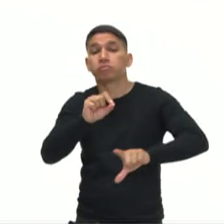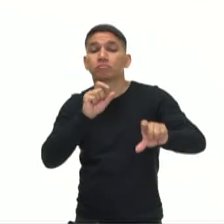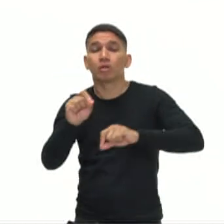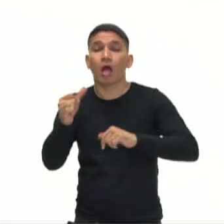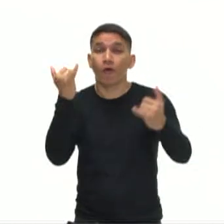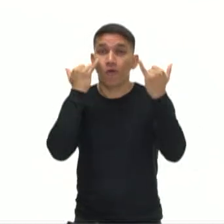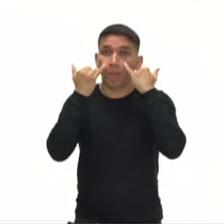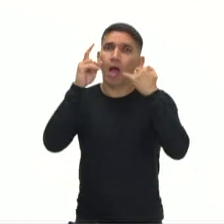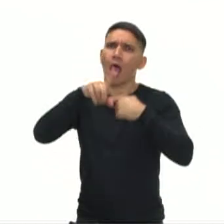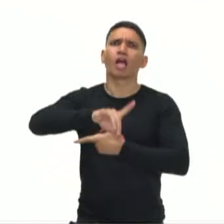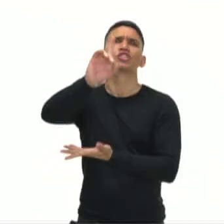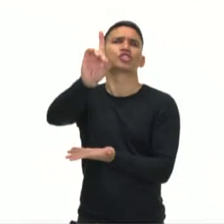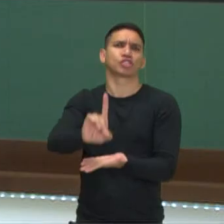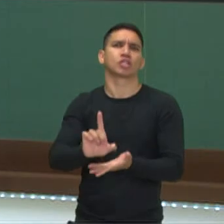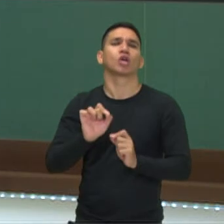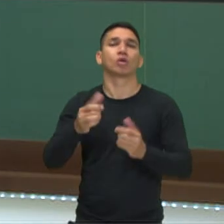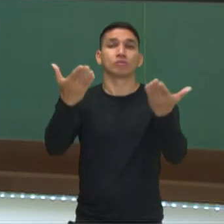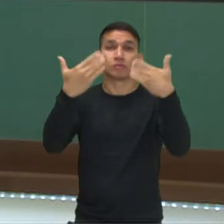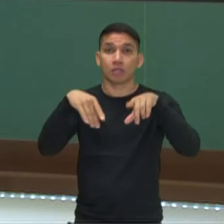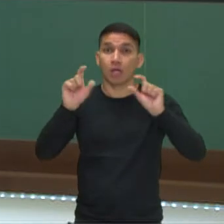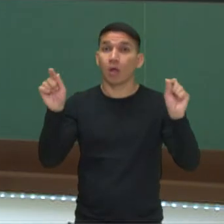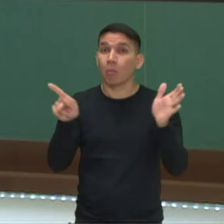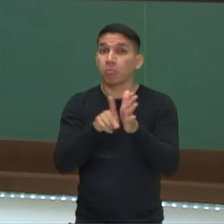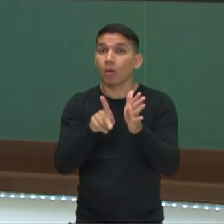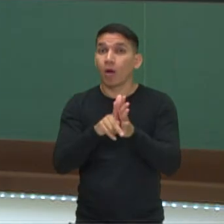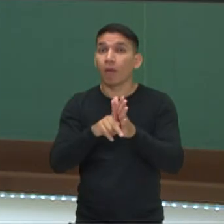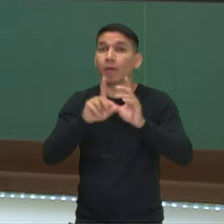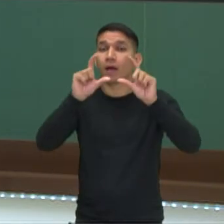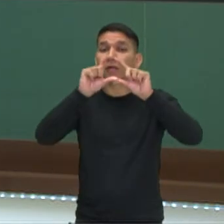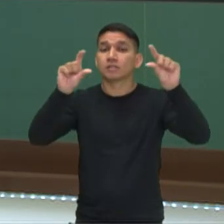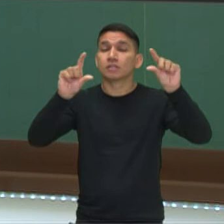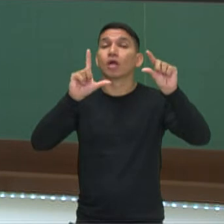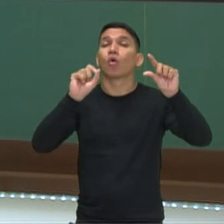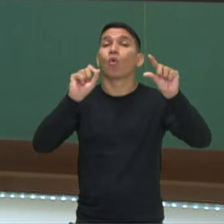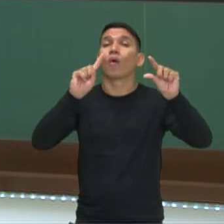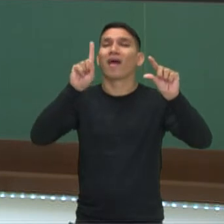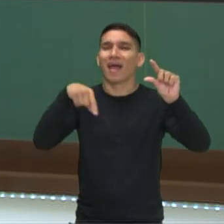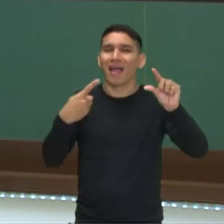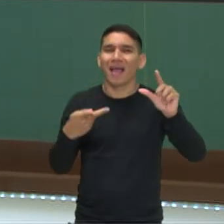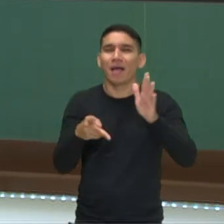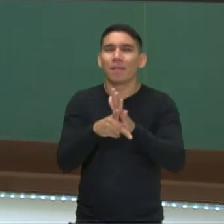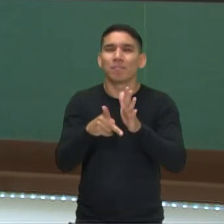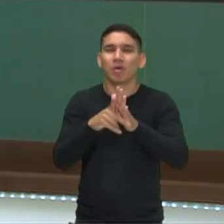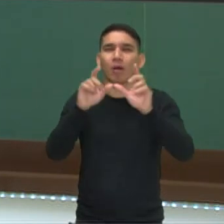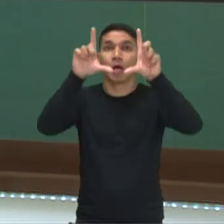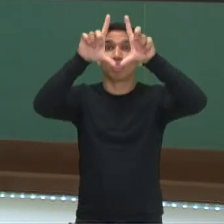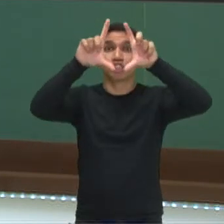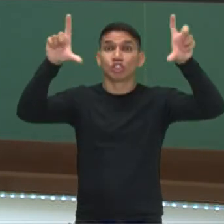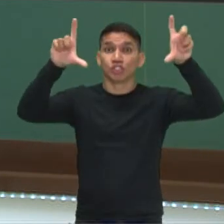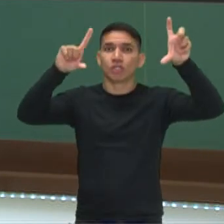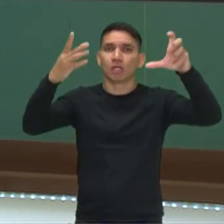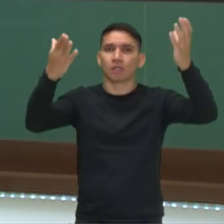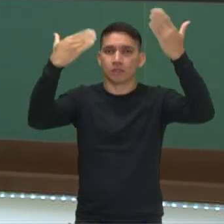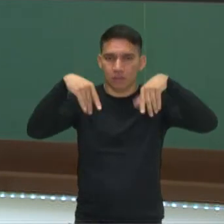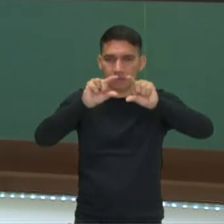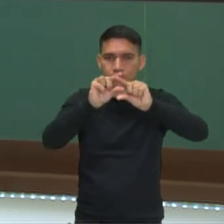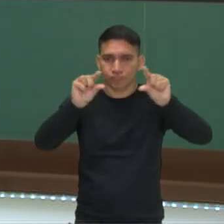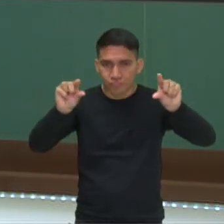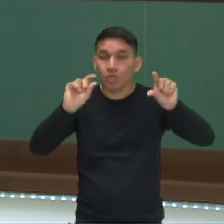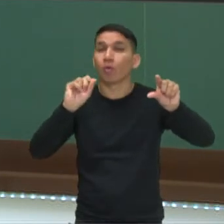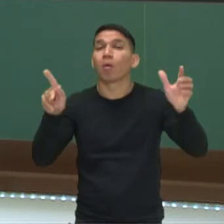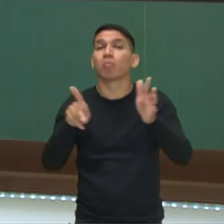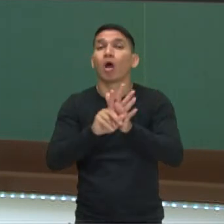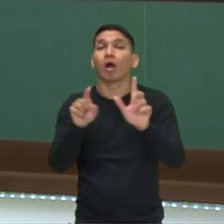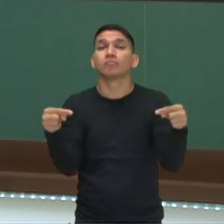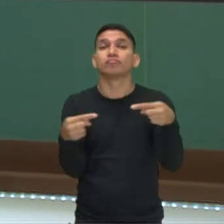um direito. Subtítulos são os outros títulos internos, também intertítulos, né, que consta dentro de um texto.